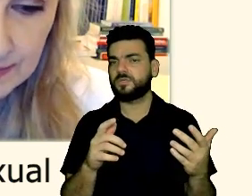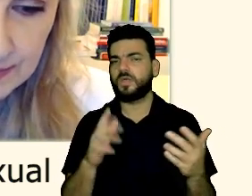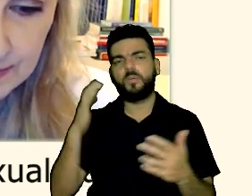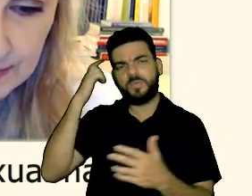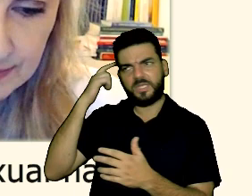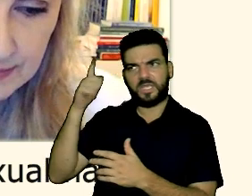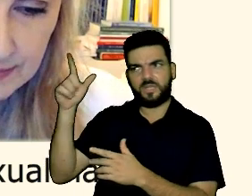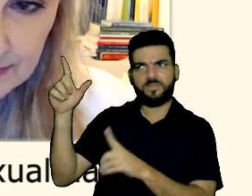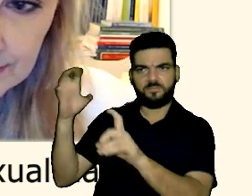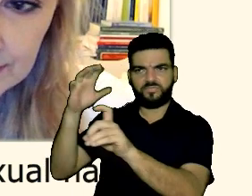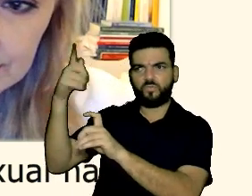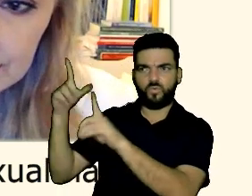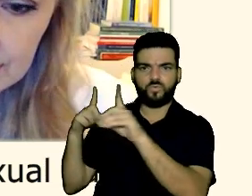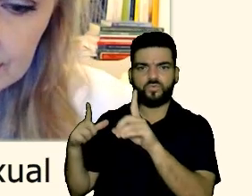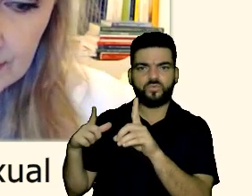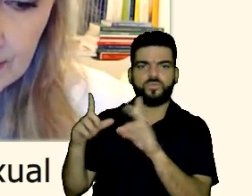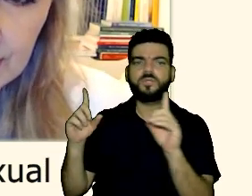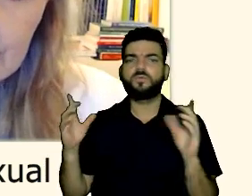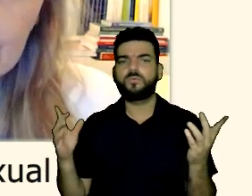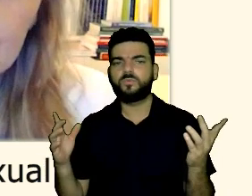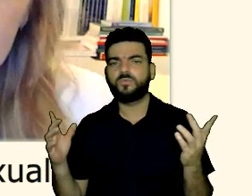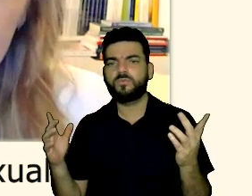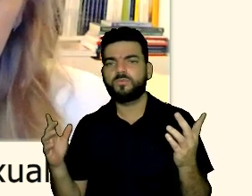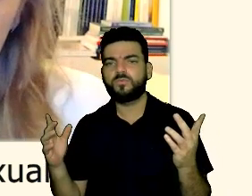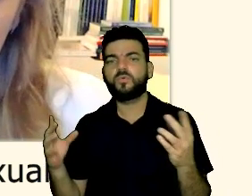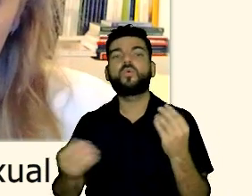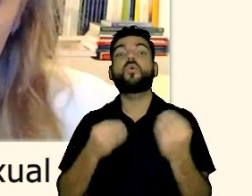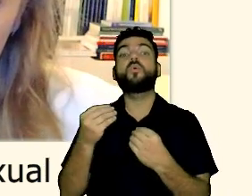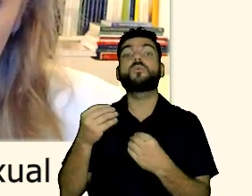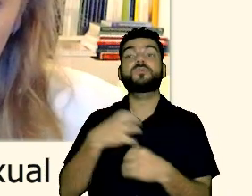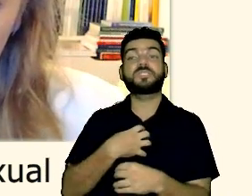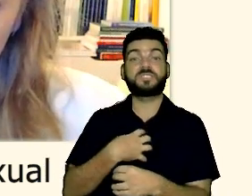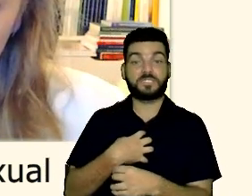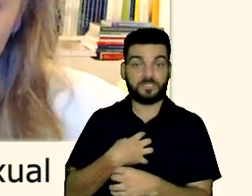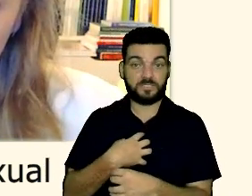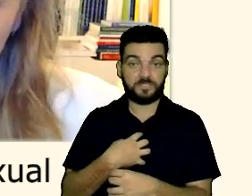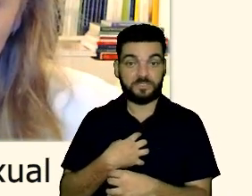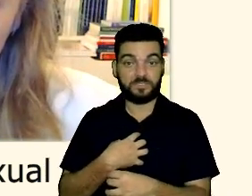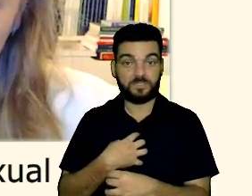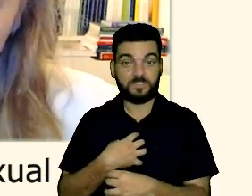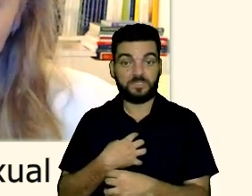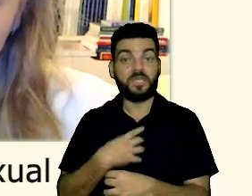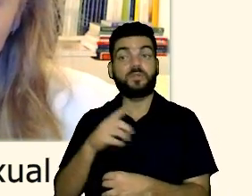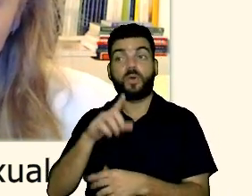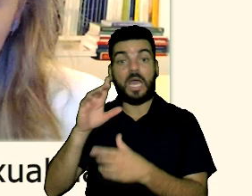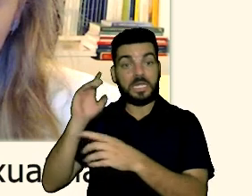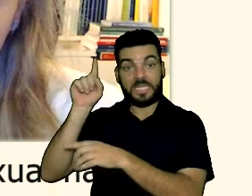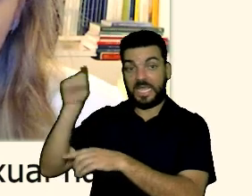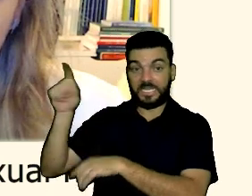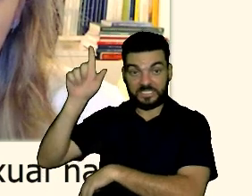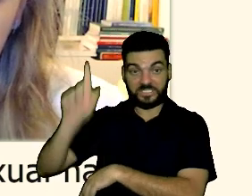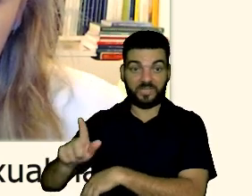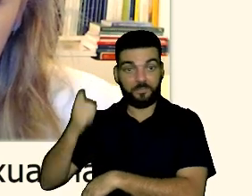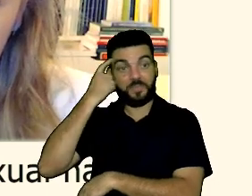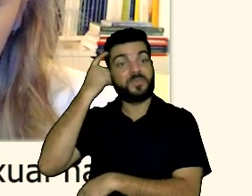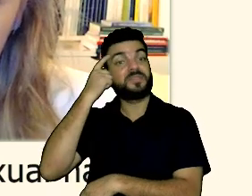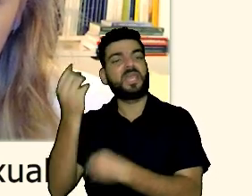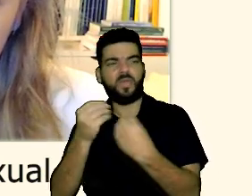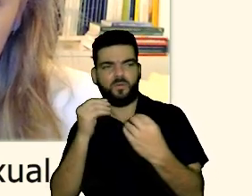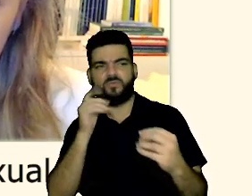estou sofrendo assédio, será que eu tenho abertura para chegar com a pessoa que está me assediando e tentar dialogar antes de tomar qualquer